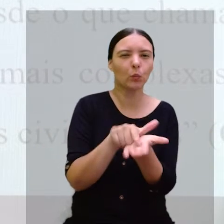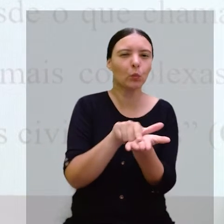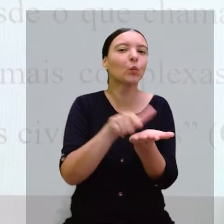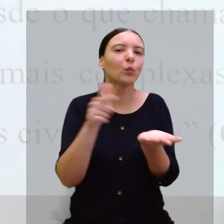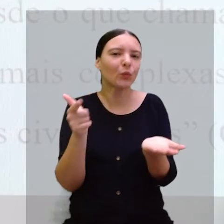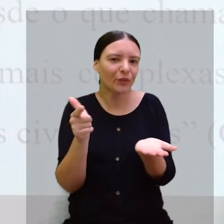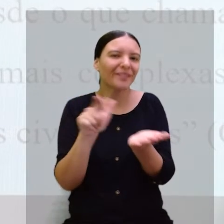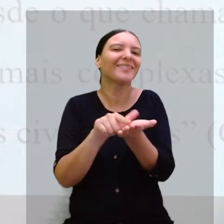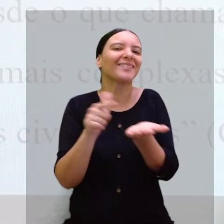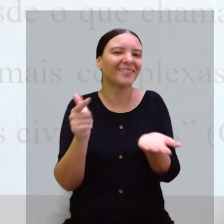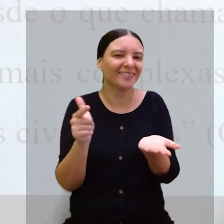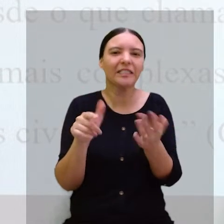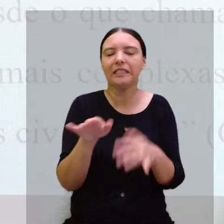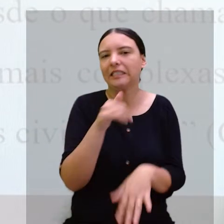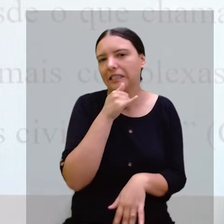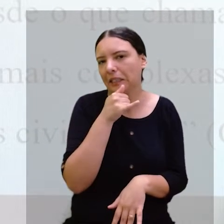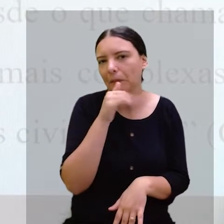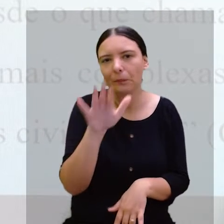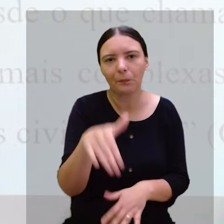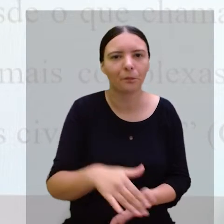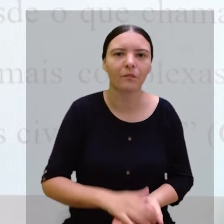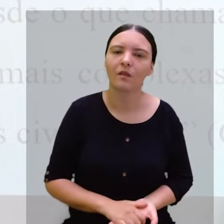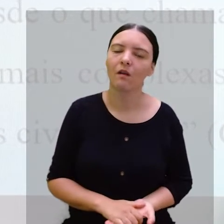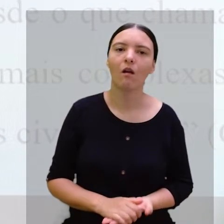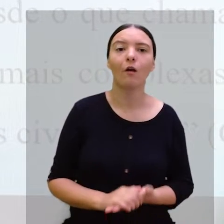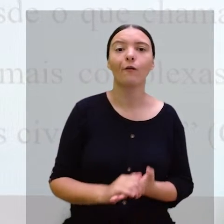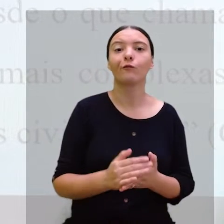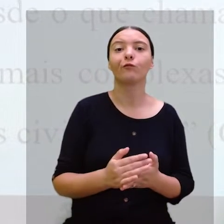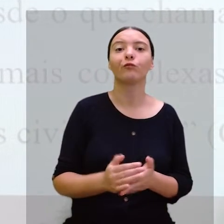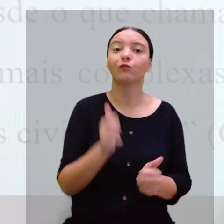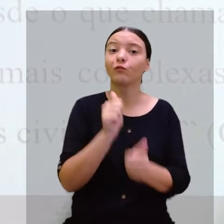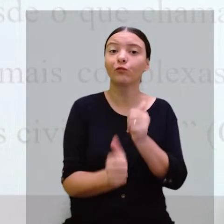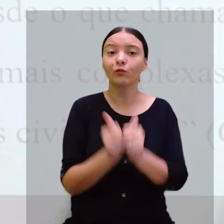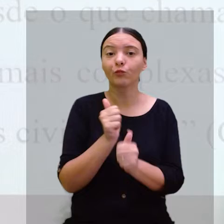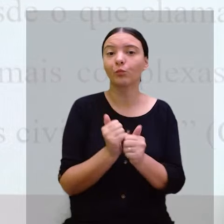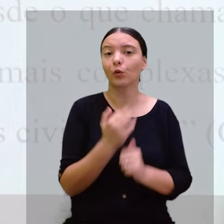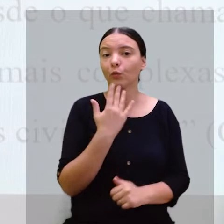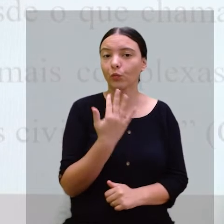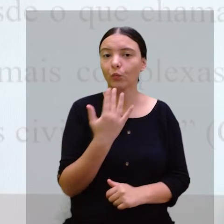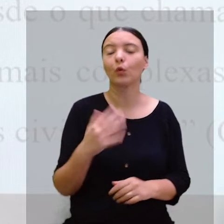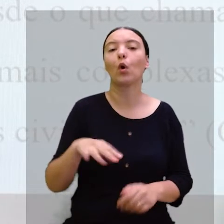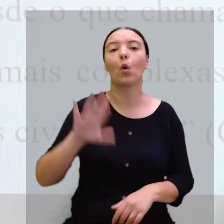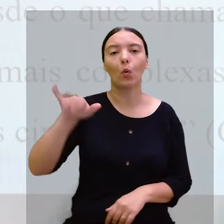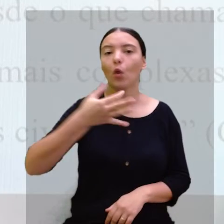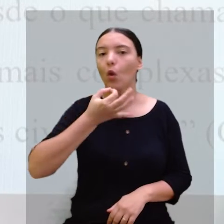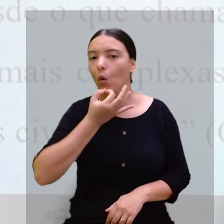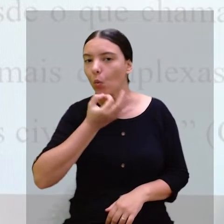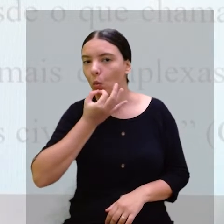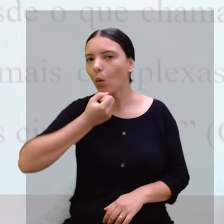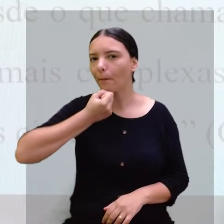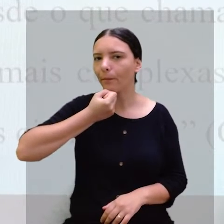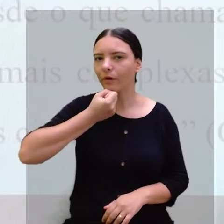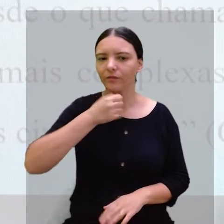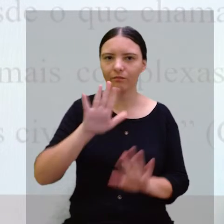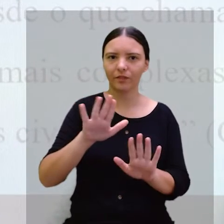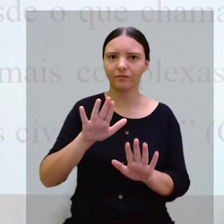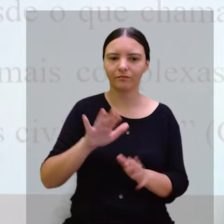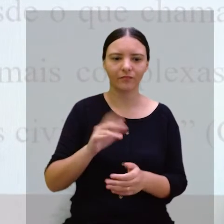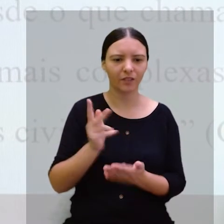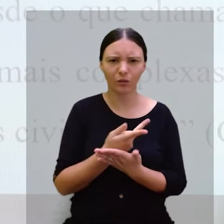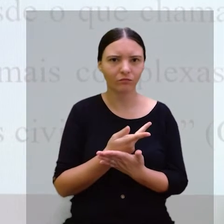né? Em, sei lá, seu time de futebol, quando um comentarista vai comentar... Opa,